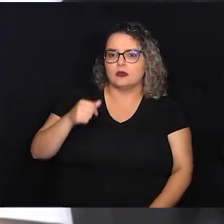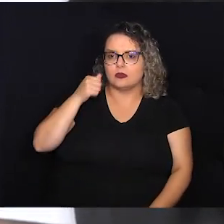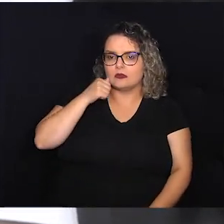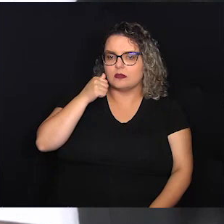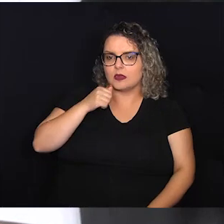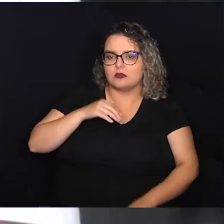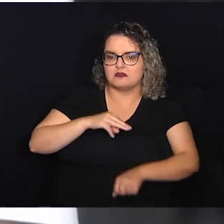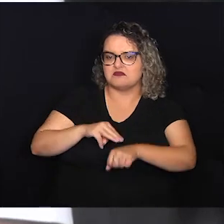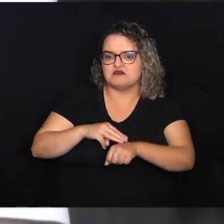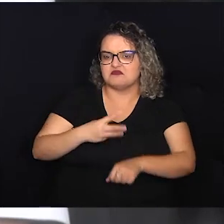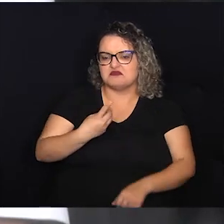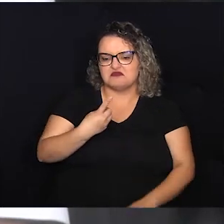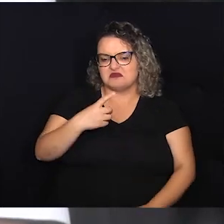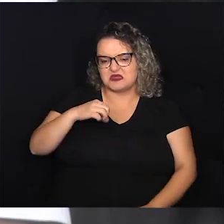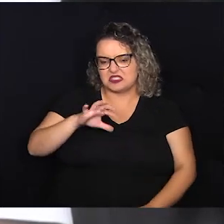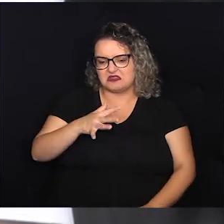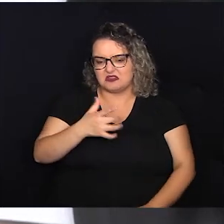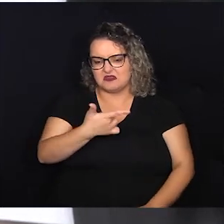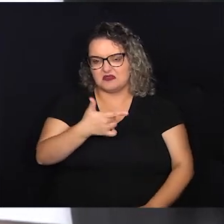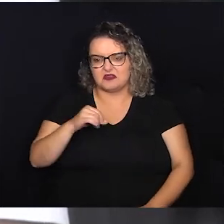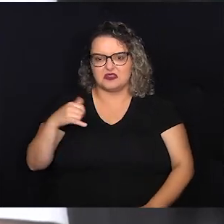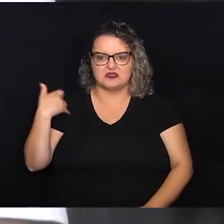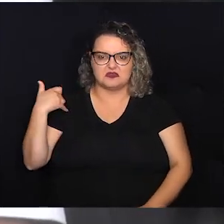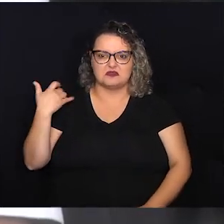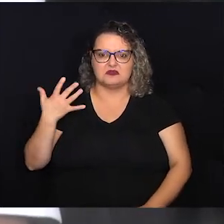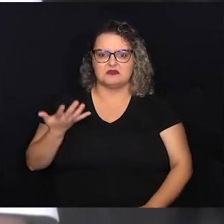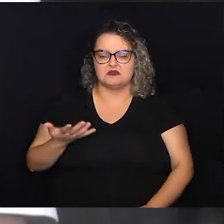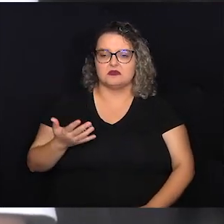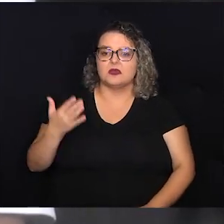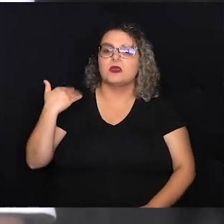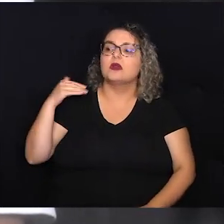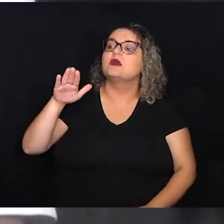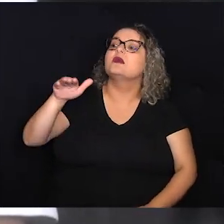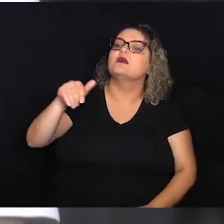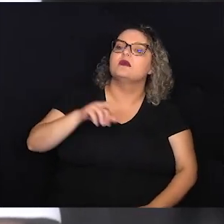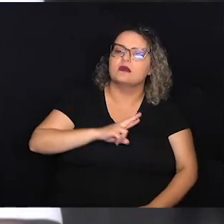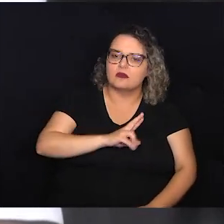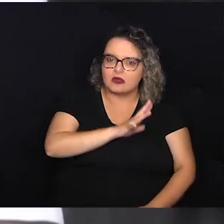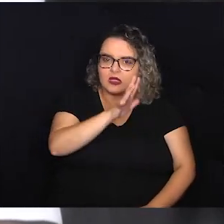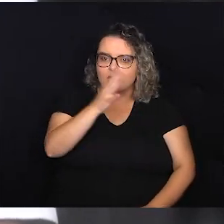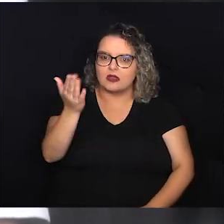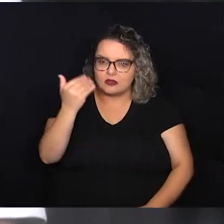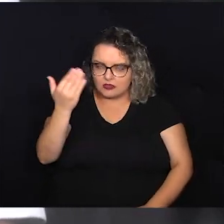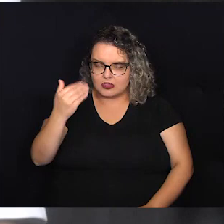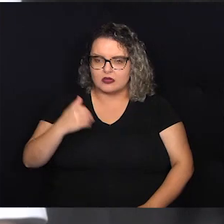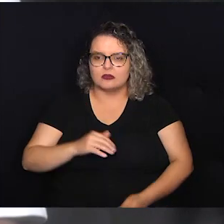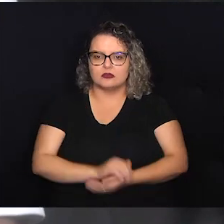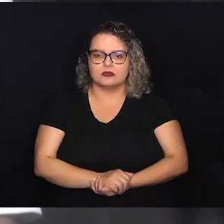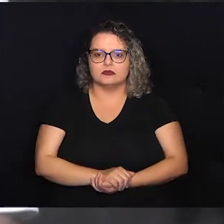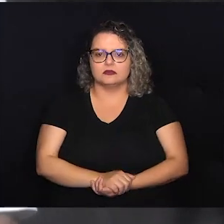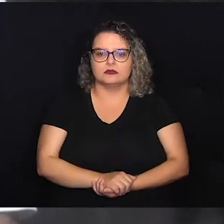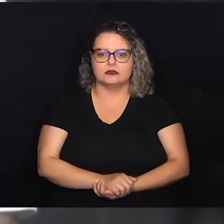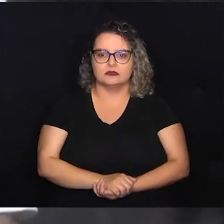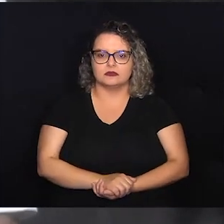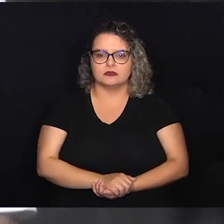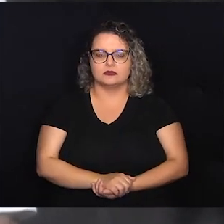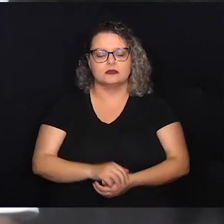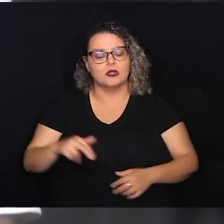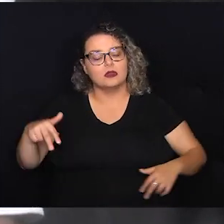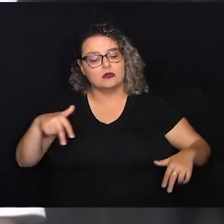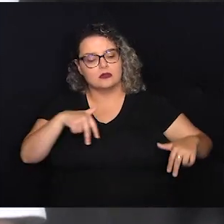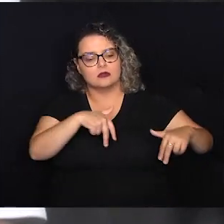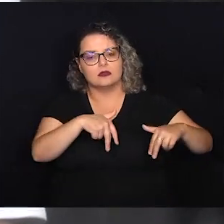teve uma morena, 19, 20 anos, eu aparentava, me chamou, vem cá, Rubens Gás. Eu